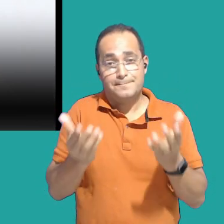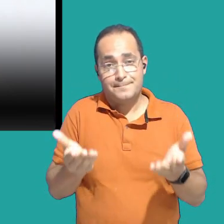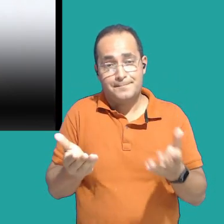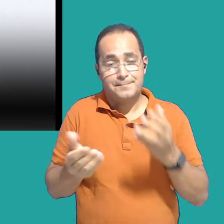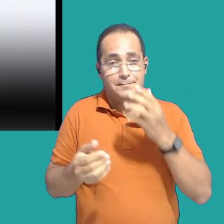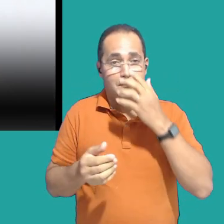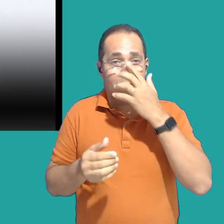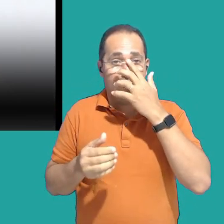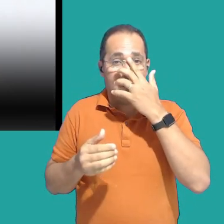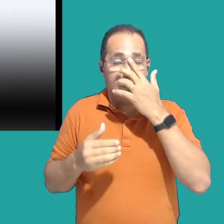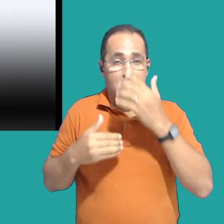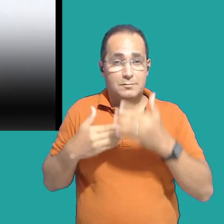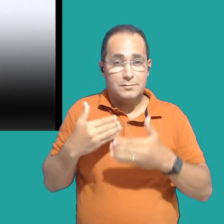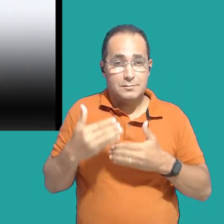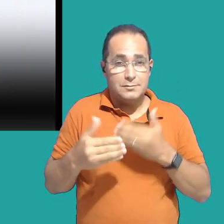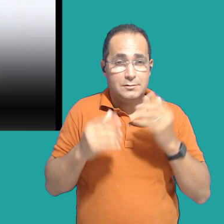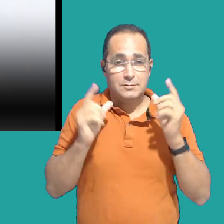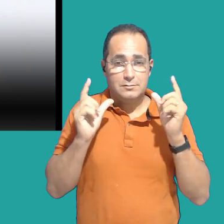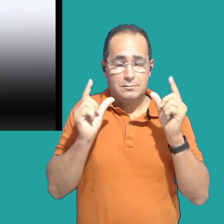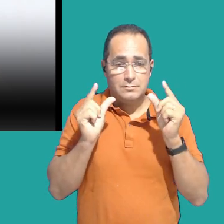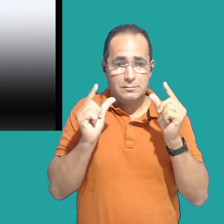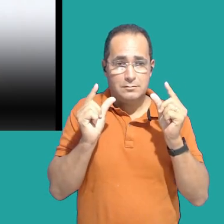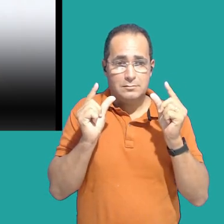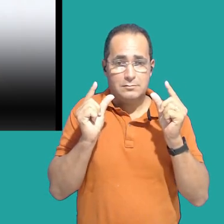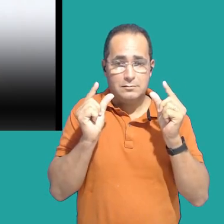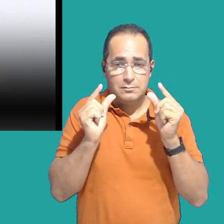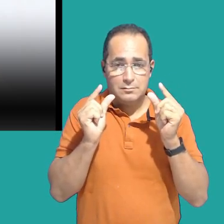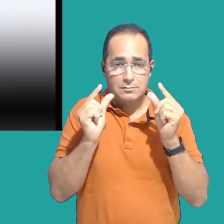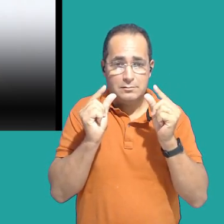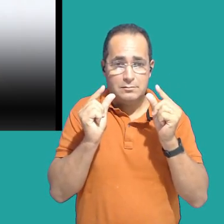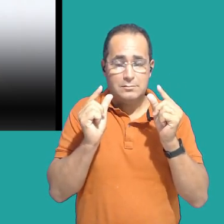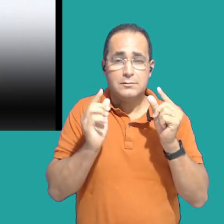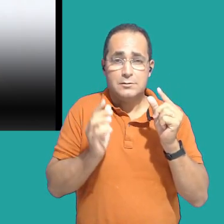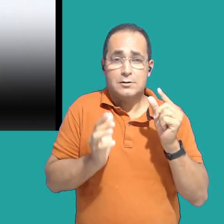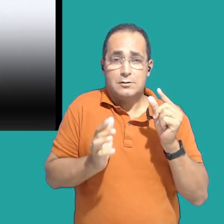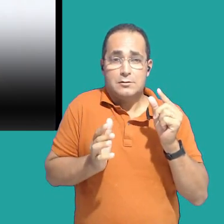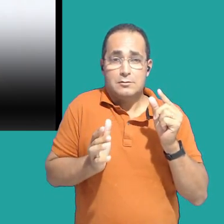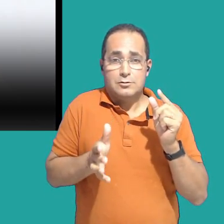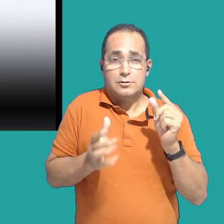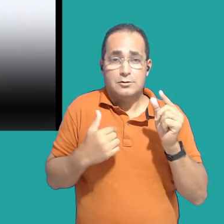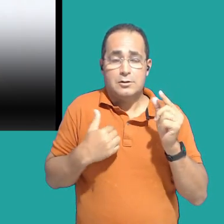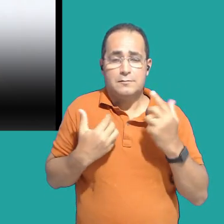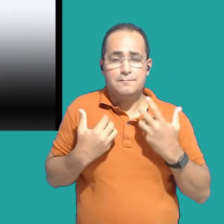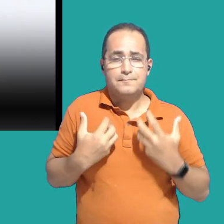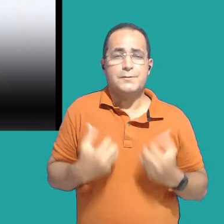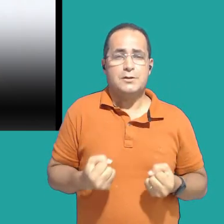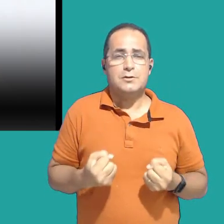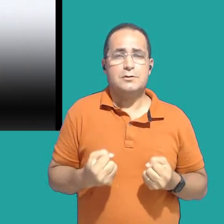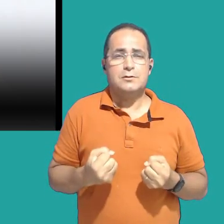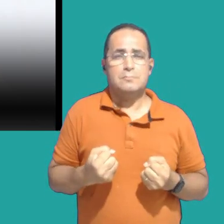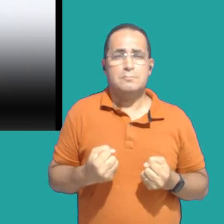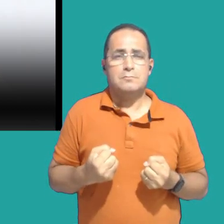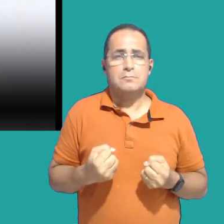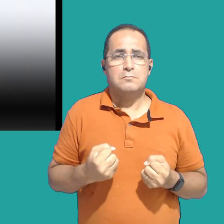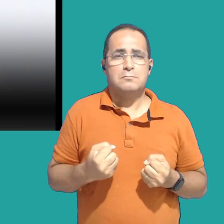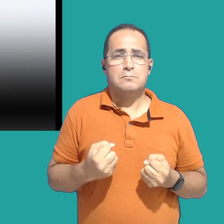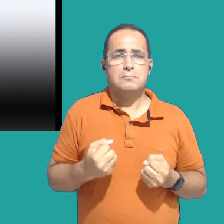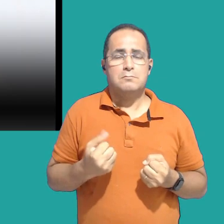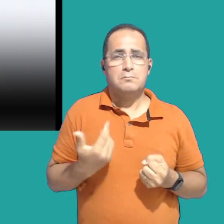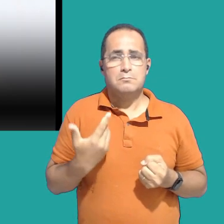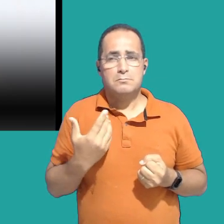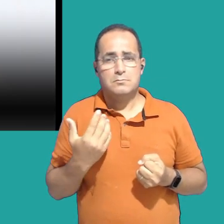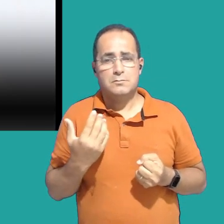e, portanto, à medida em que eu ia perdendo, eu fui já aceitando